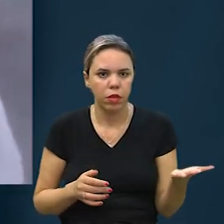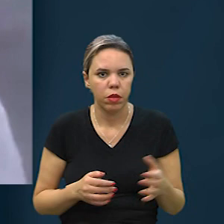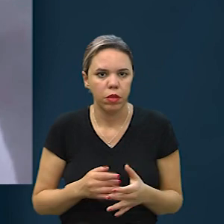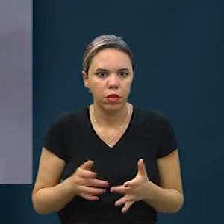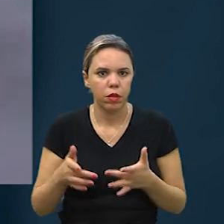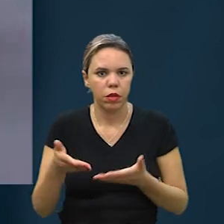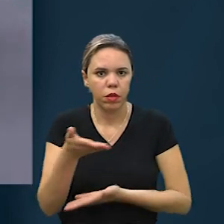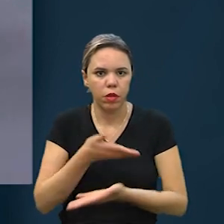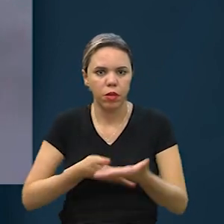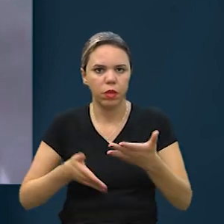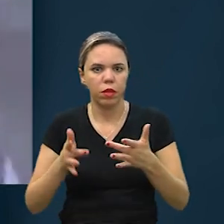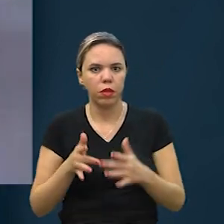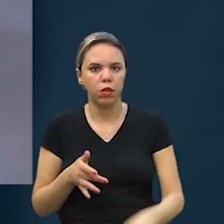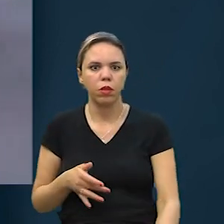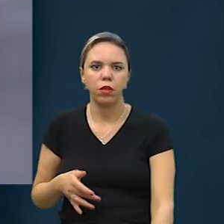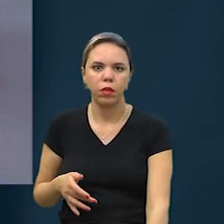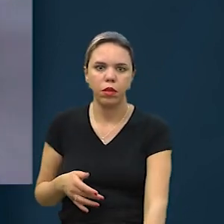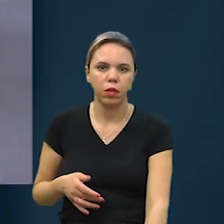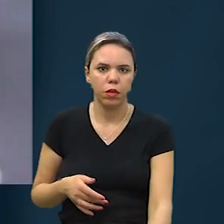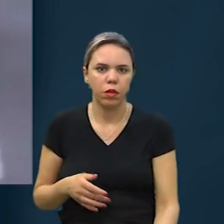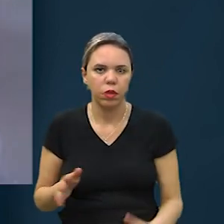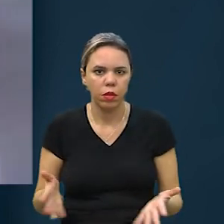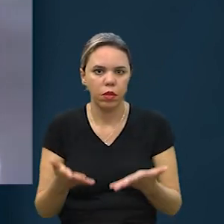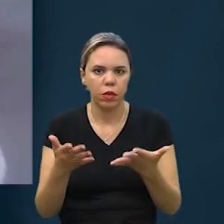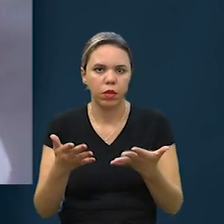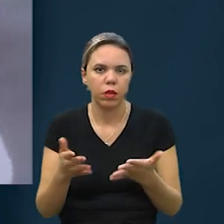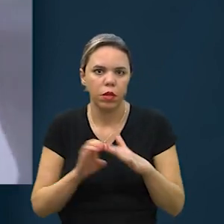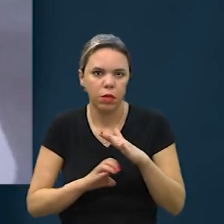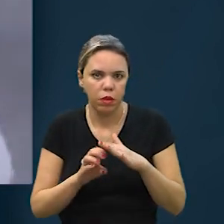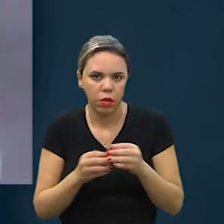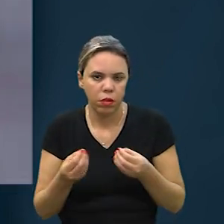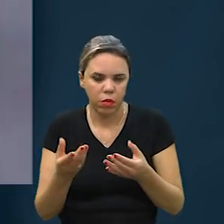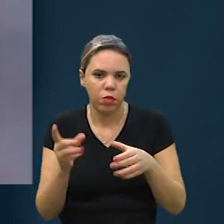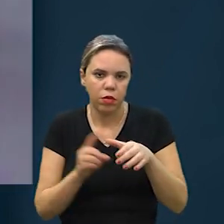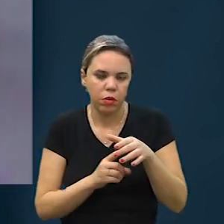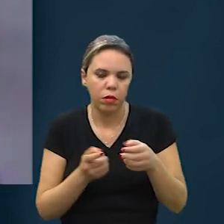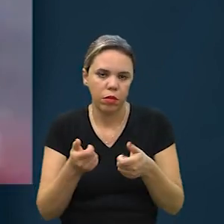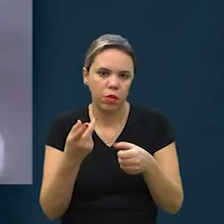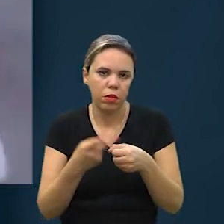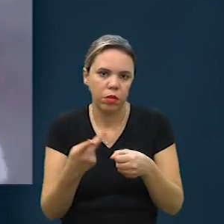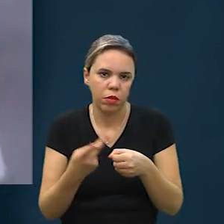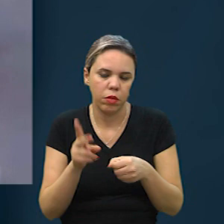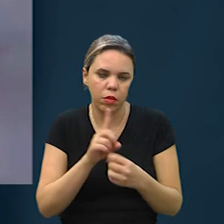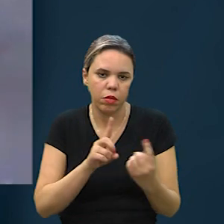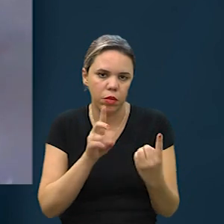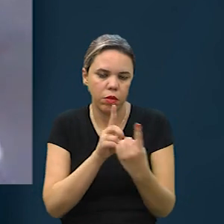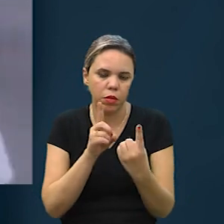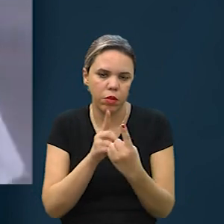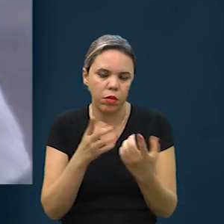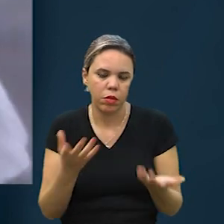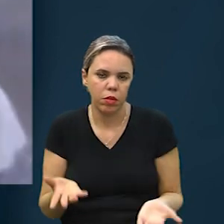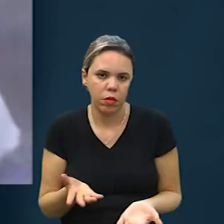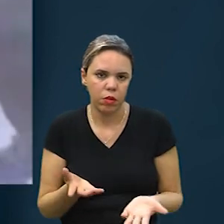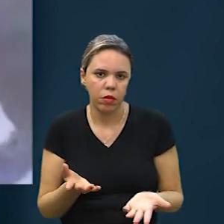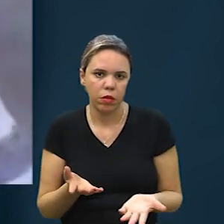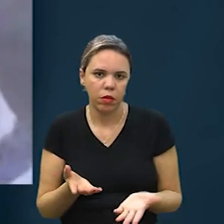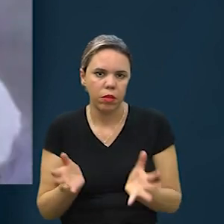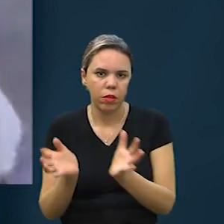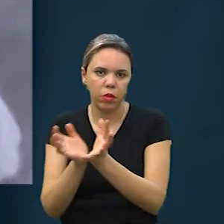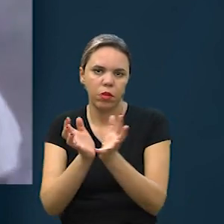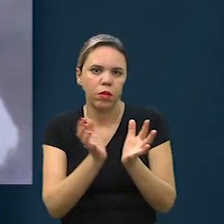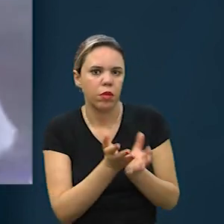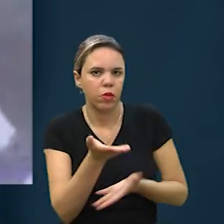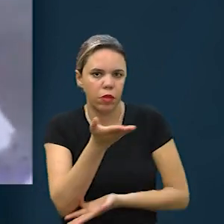de relacionamento entre eles como fornecedores e como consumidores de produtos e serviços. Quer dizer, é